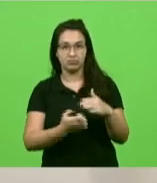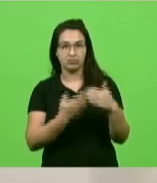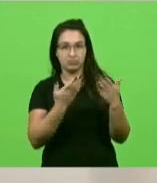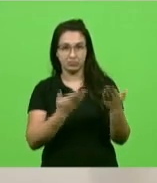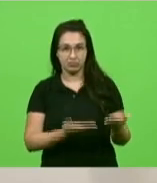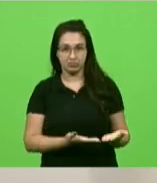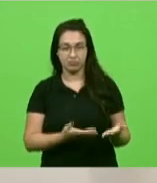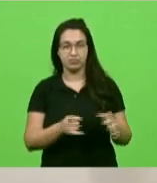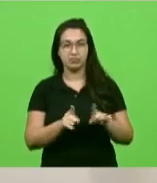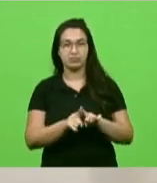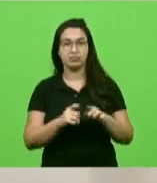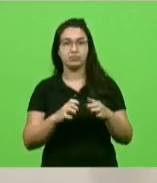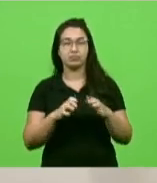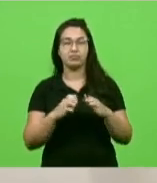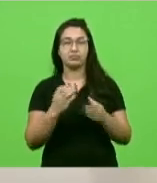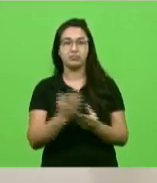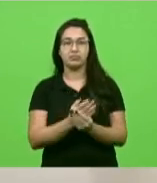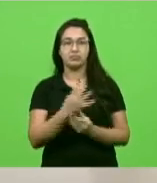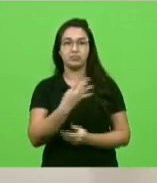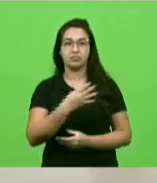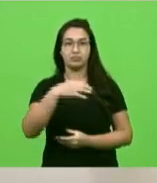Veigamed, e o processo